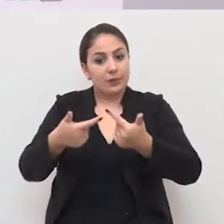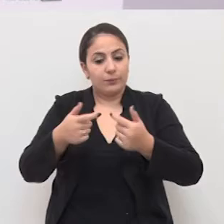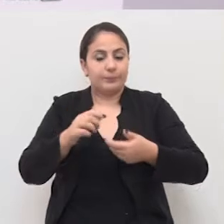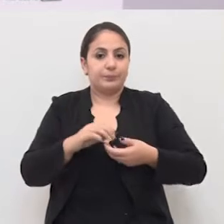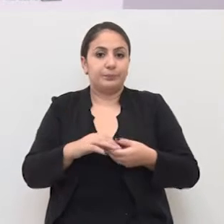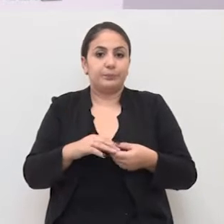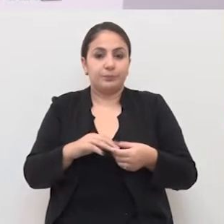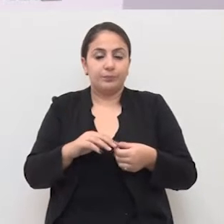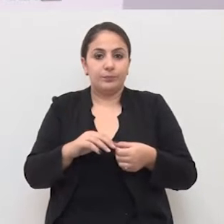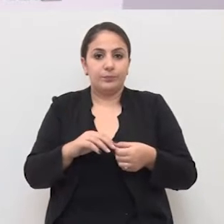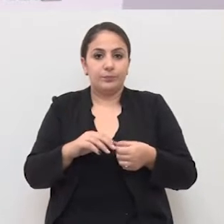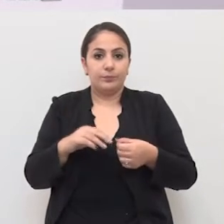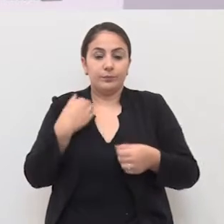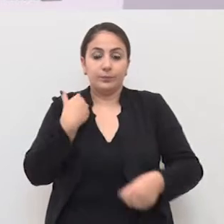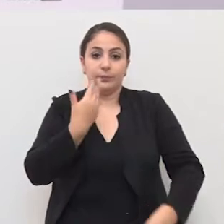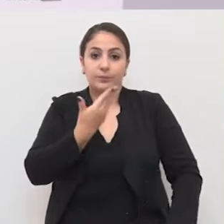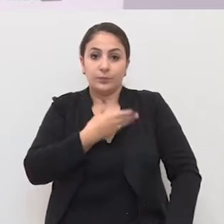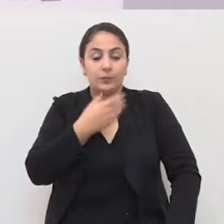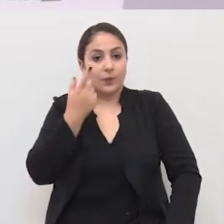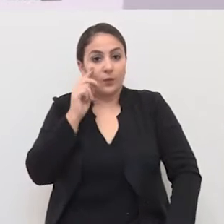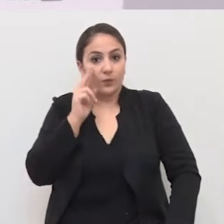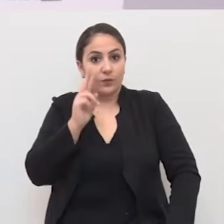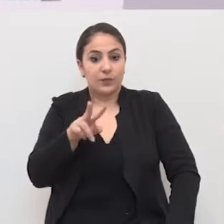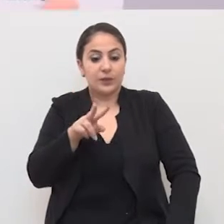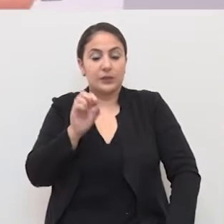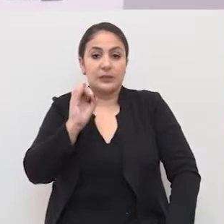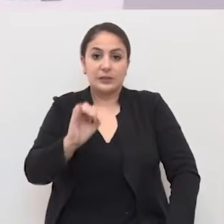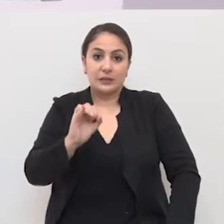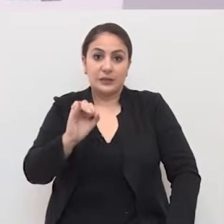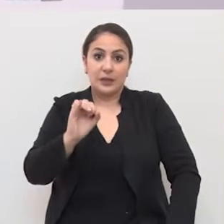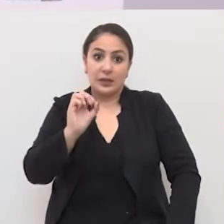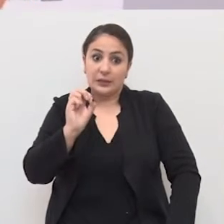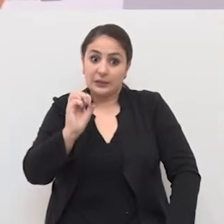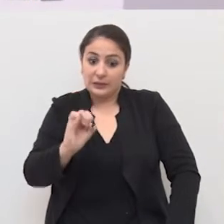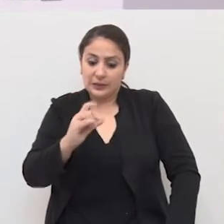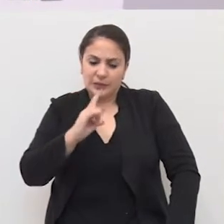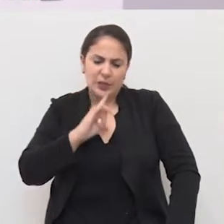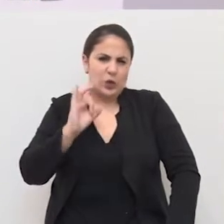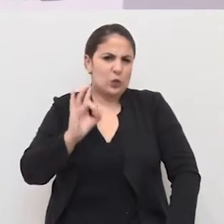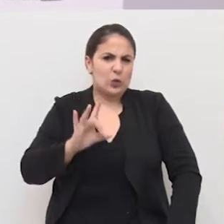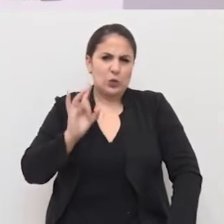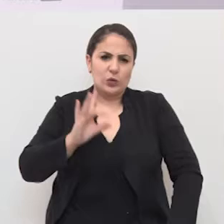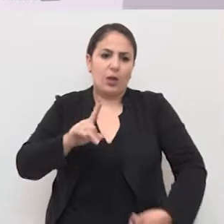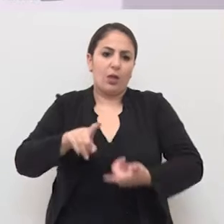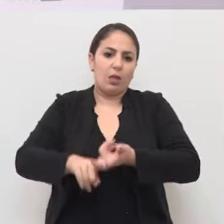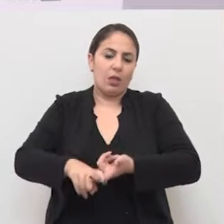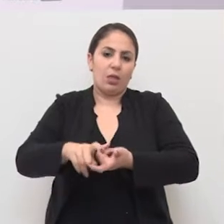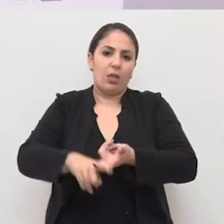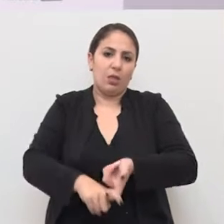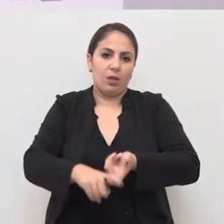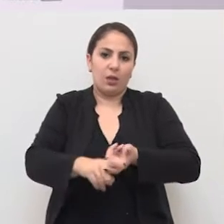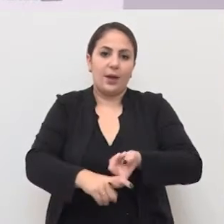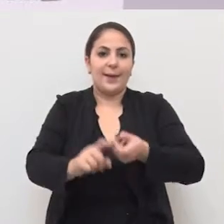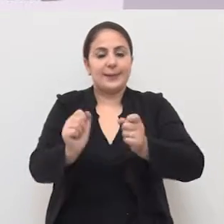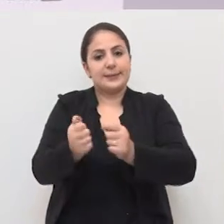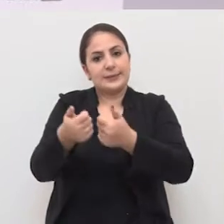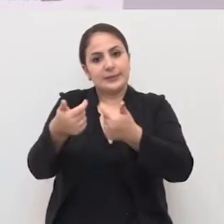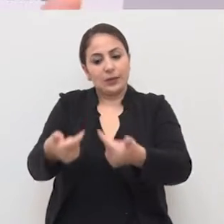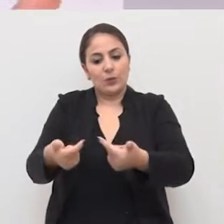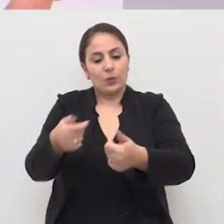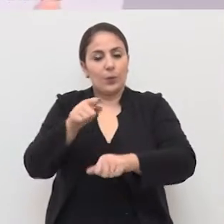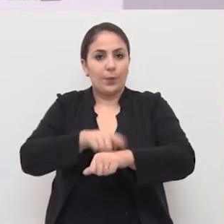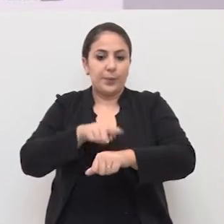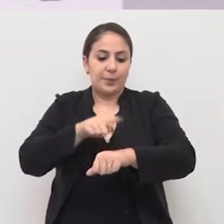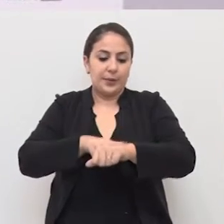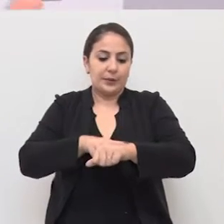ação. E o que nós temos constatado é que quando se fica só na dependência da sua ação,